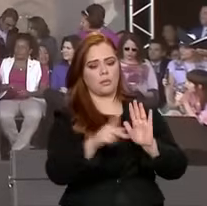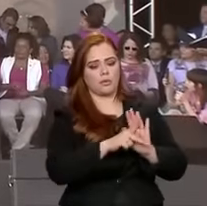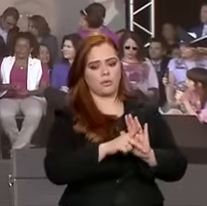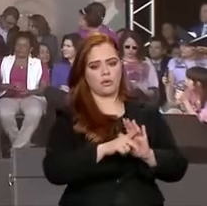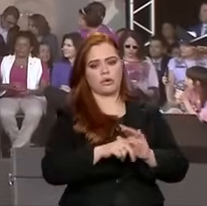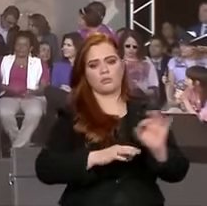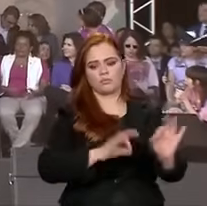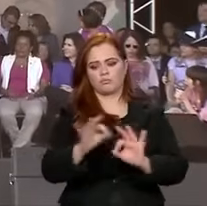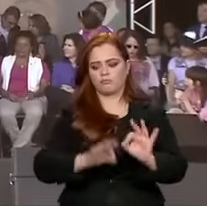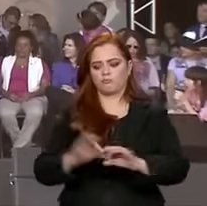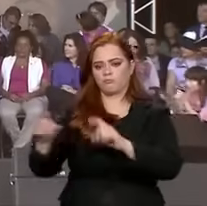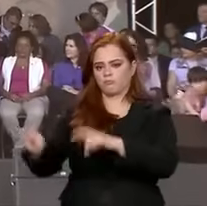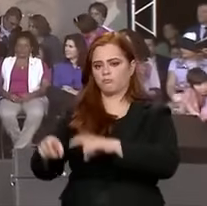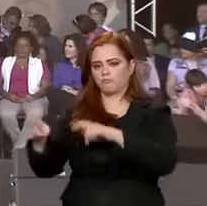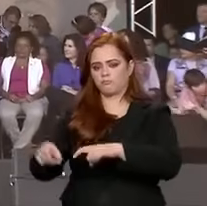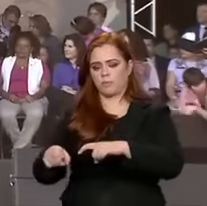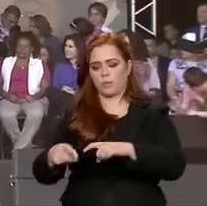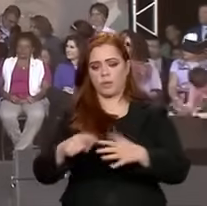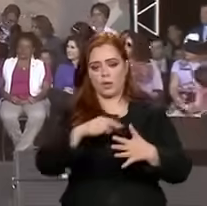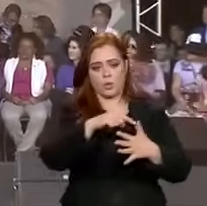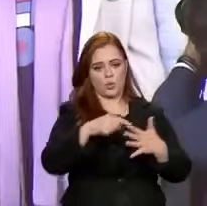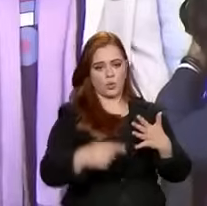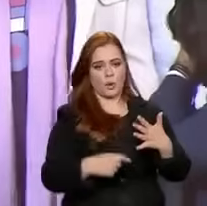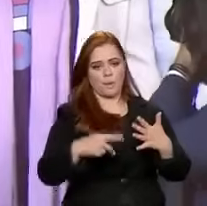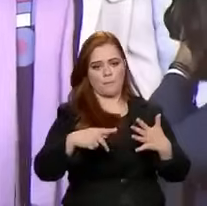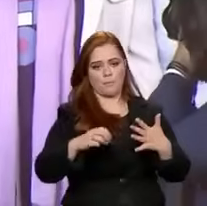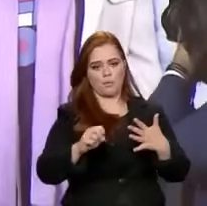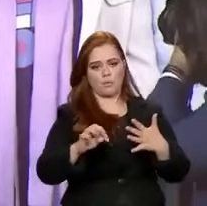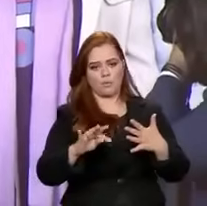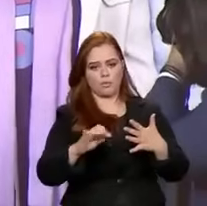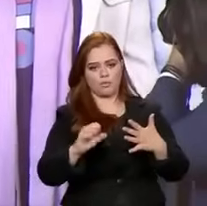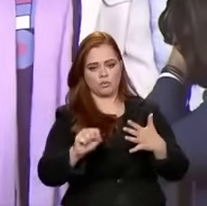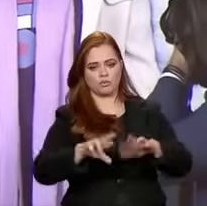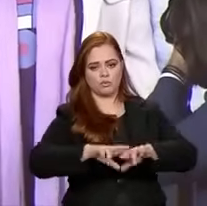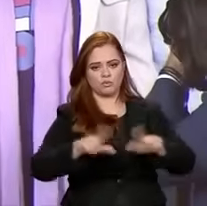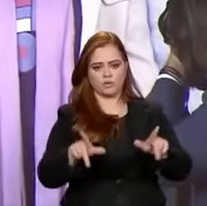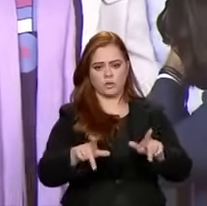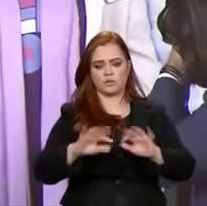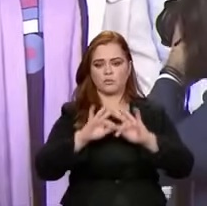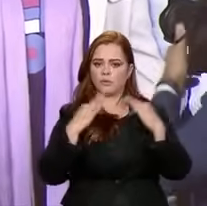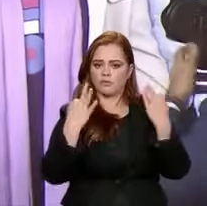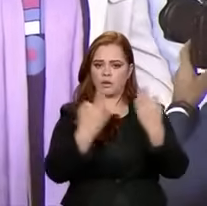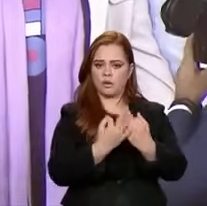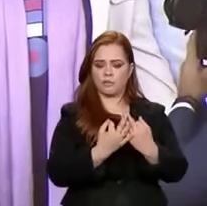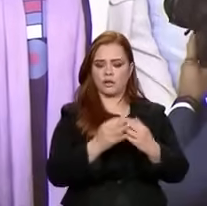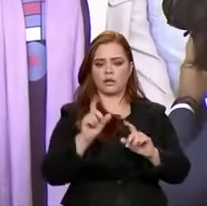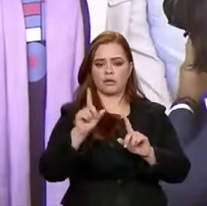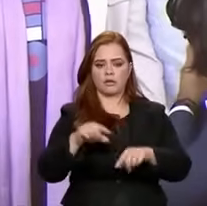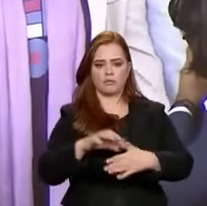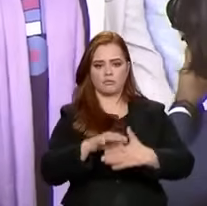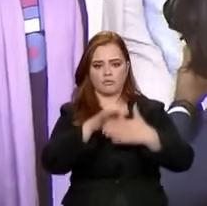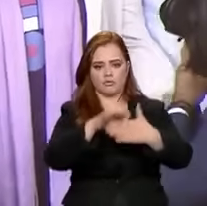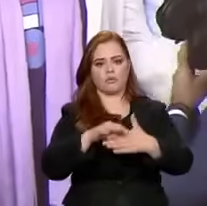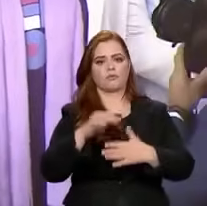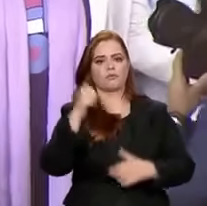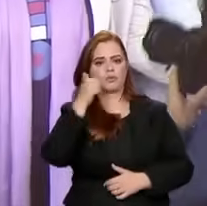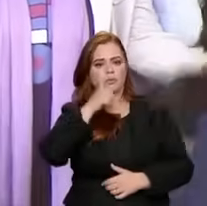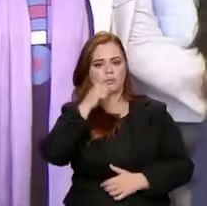reforma agrária com pontuação diferenciada para família chefiadas por mulheres